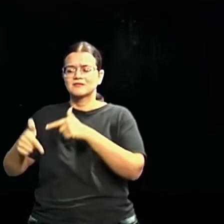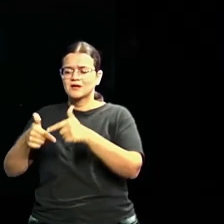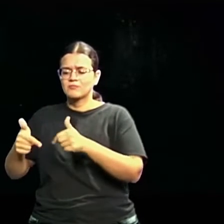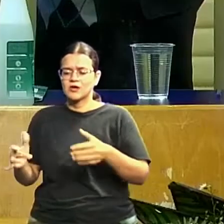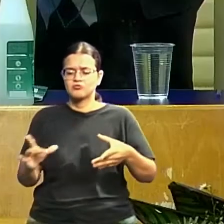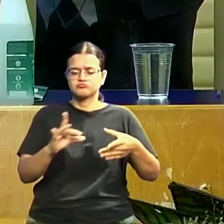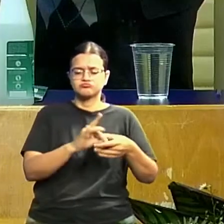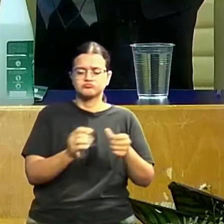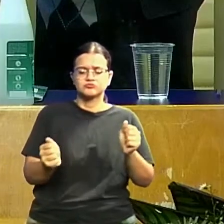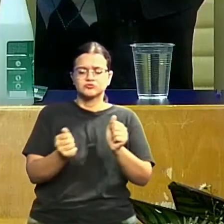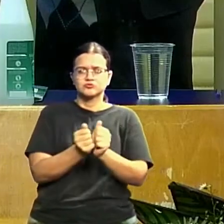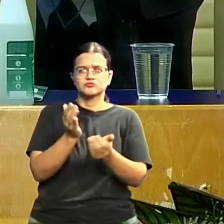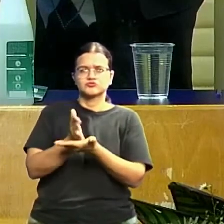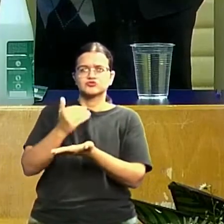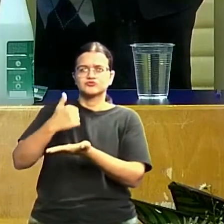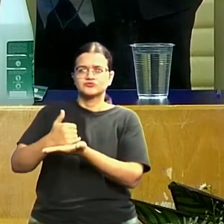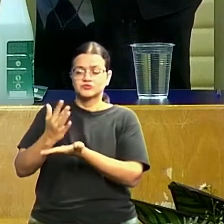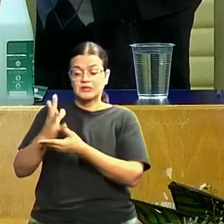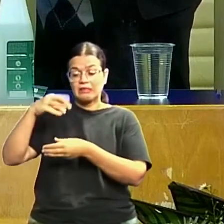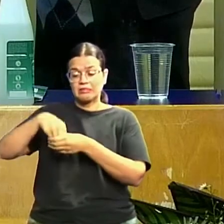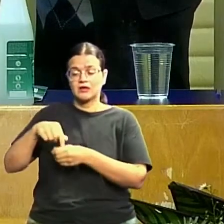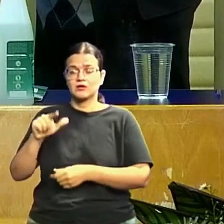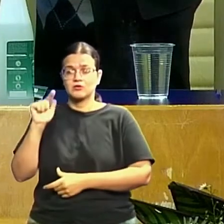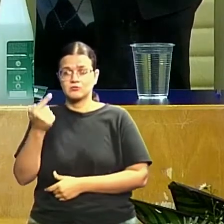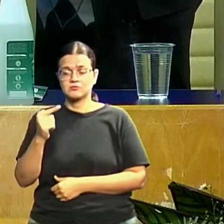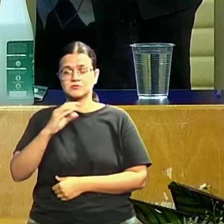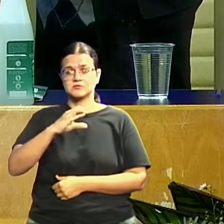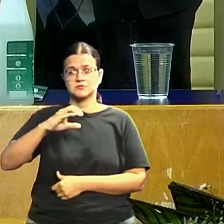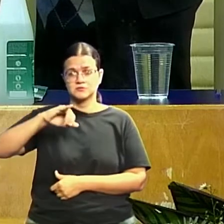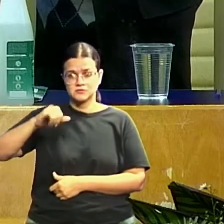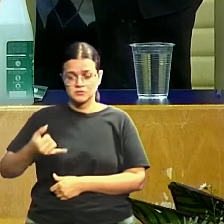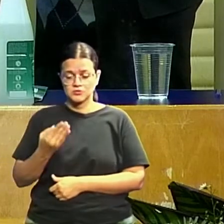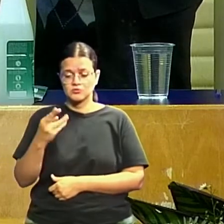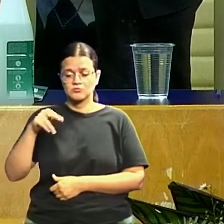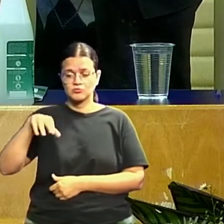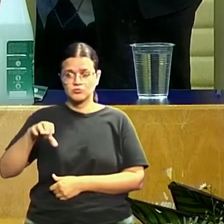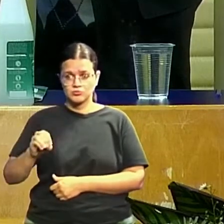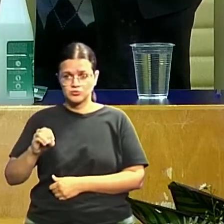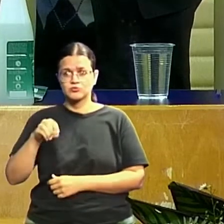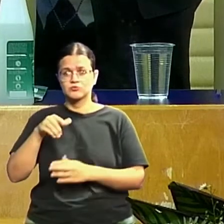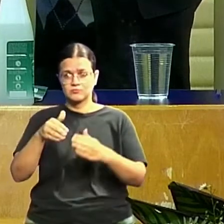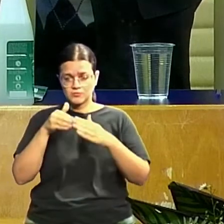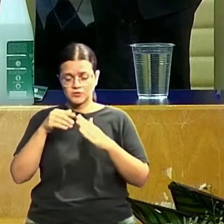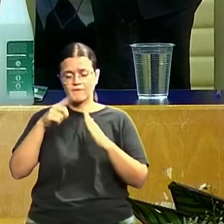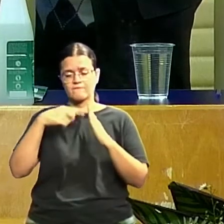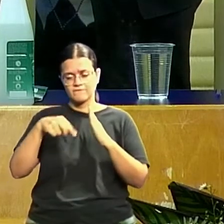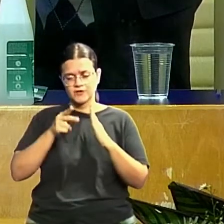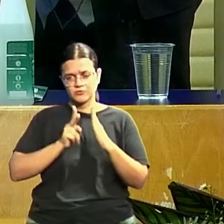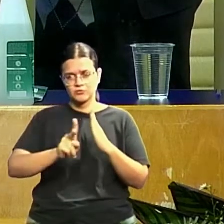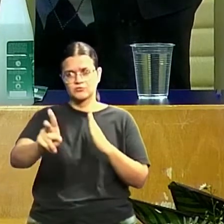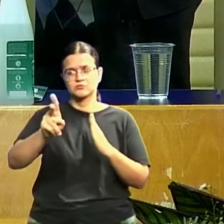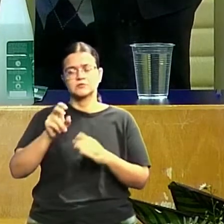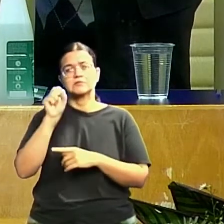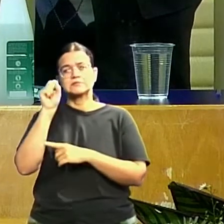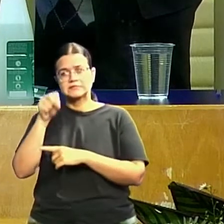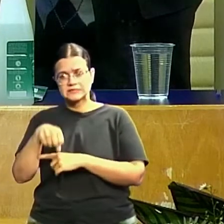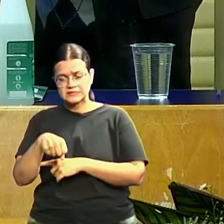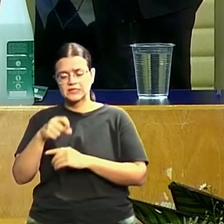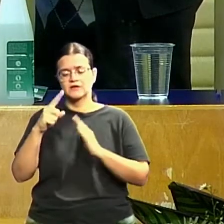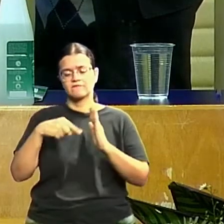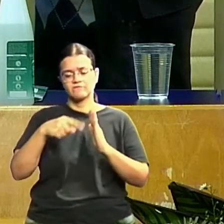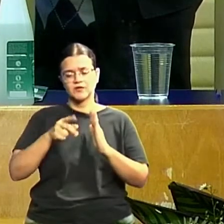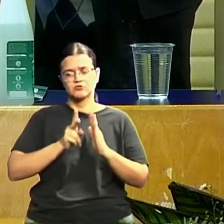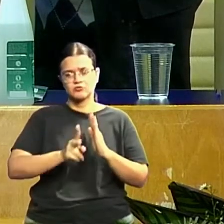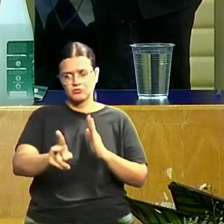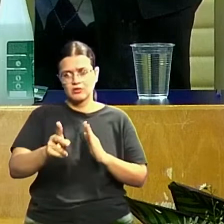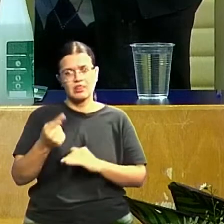compartilhados no município de Goiânia. Comissão de Justiça e Redação, Bruno Diniz, pela manutenção do veto. Sim,